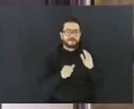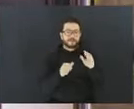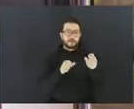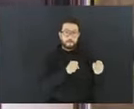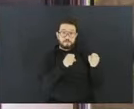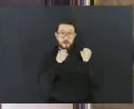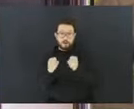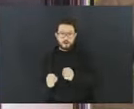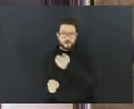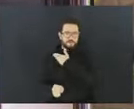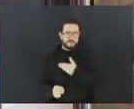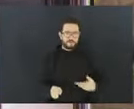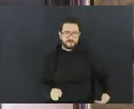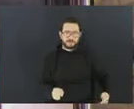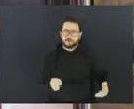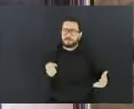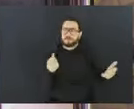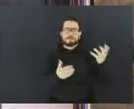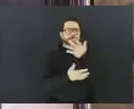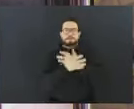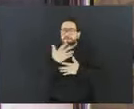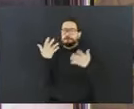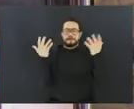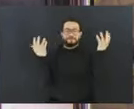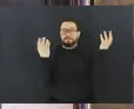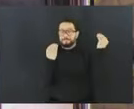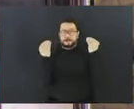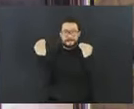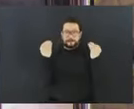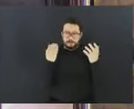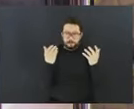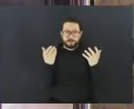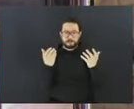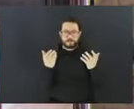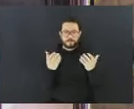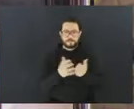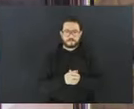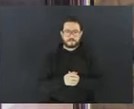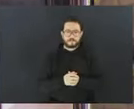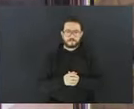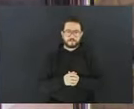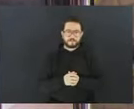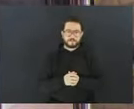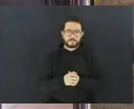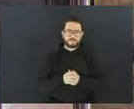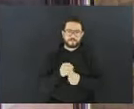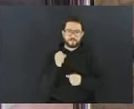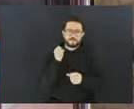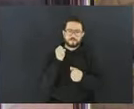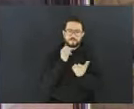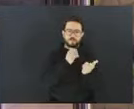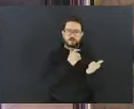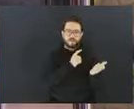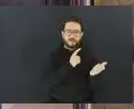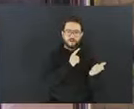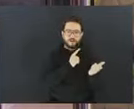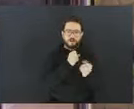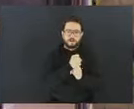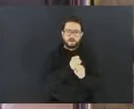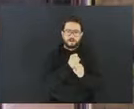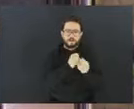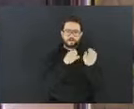à descriminalização do crime de vadiagem que ocorreu, se não me engano, em 2012. Minha pergunta é como os